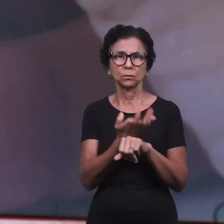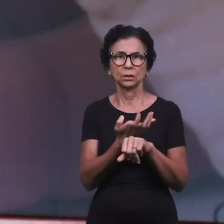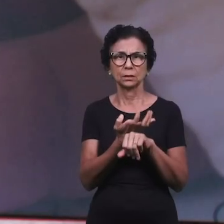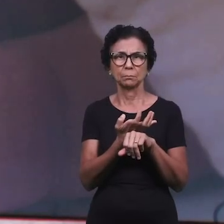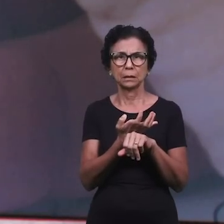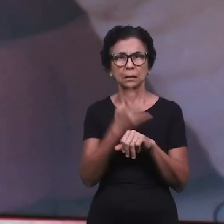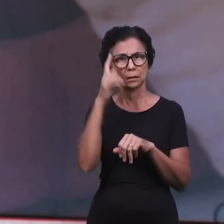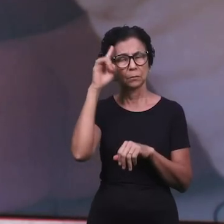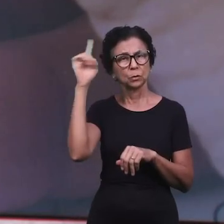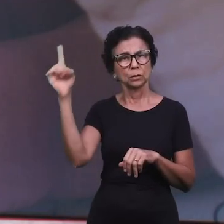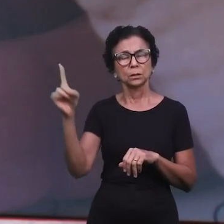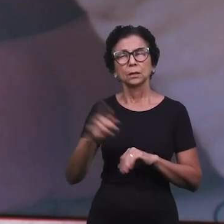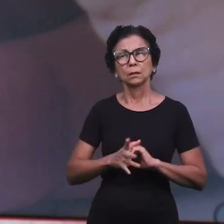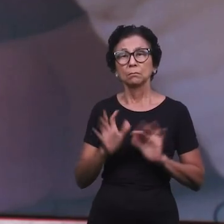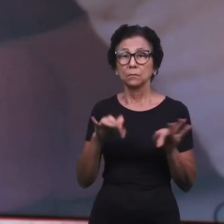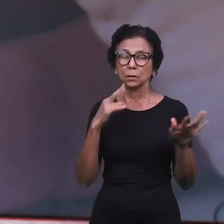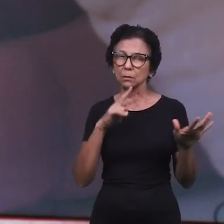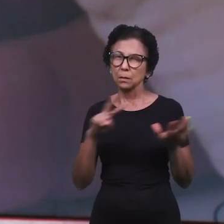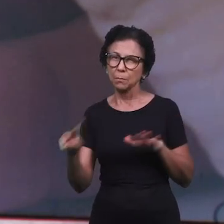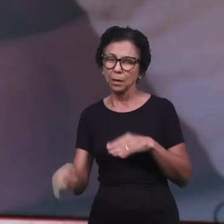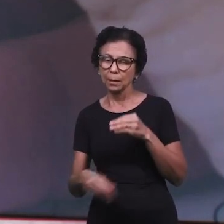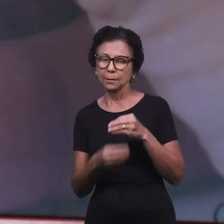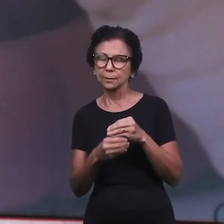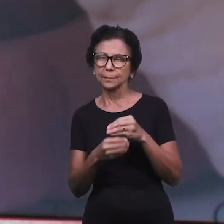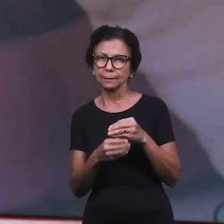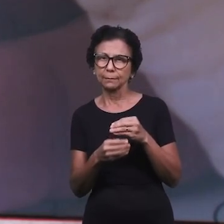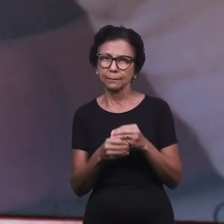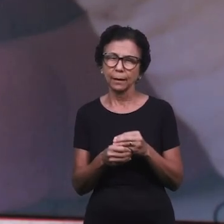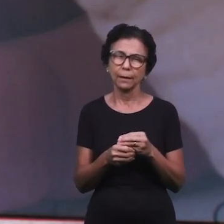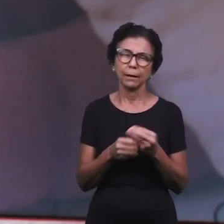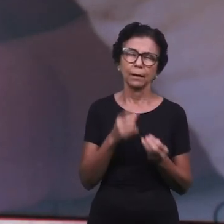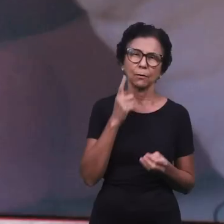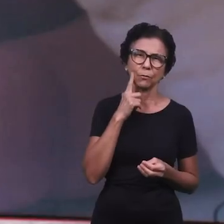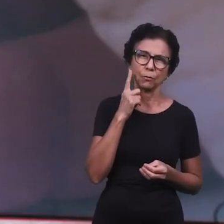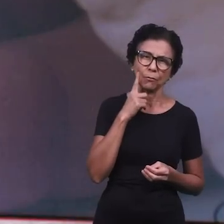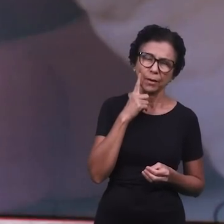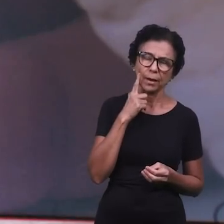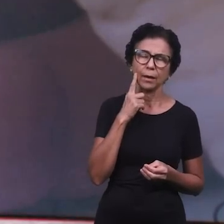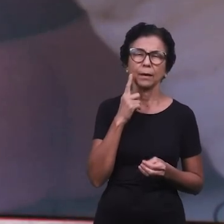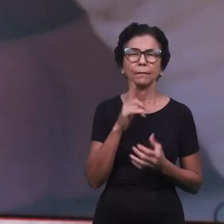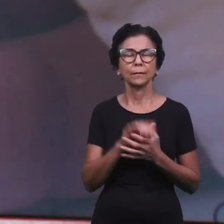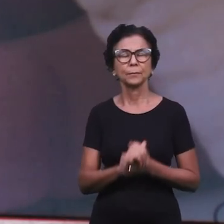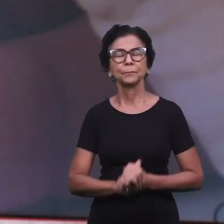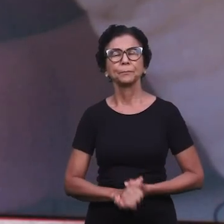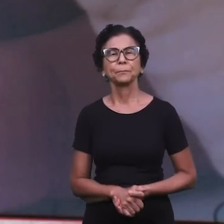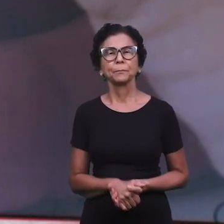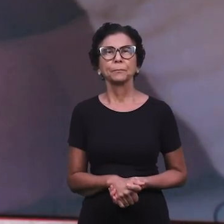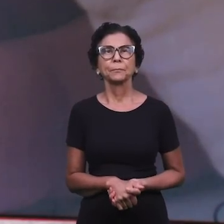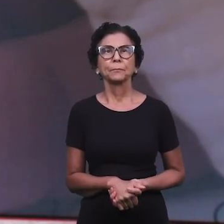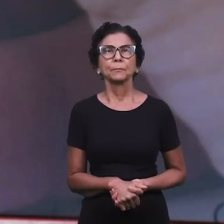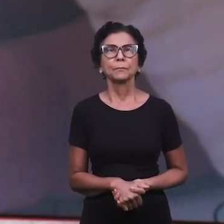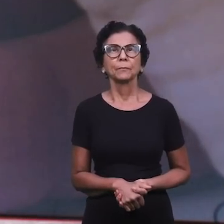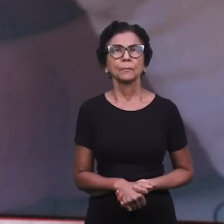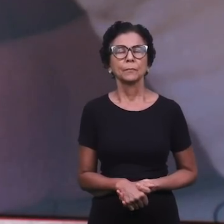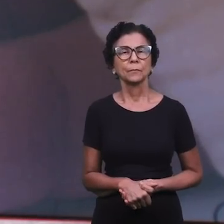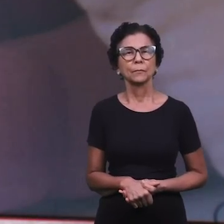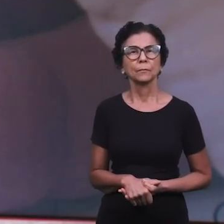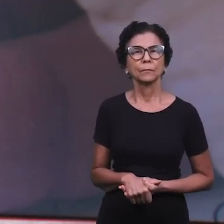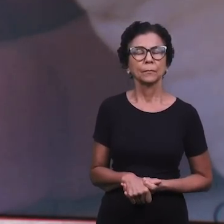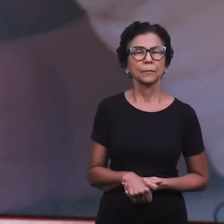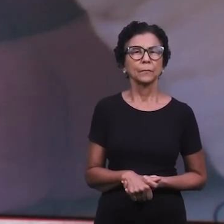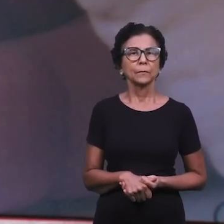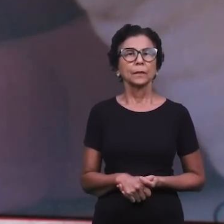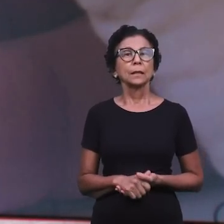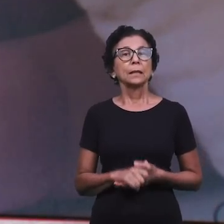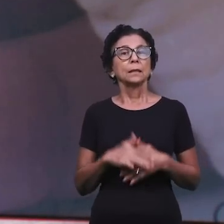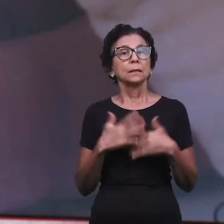semana eu às vezes tenho um tempo a mais, eu vou utilizar para resolver questões, para fazer simulados, ok? Percebam